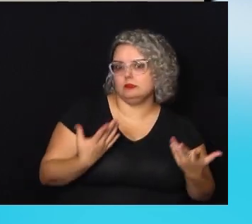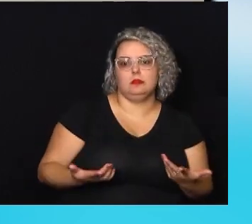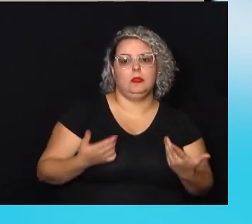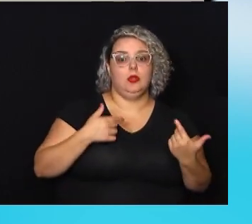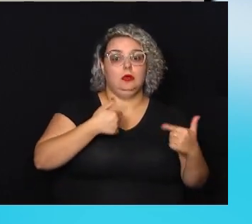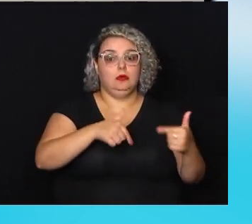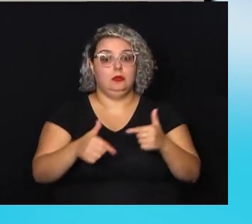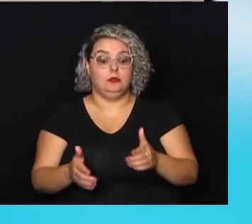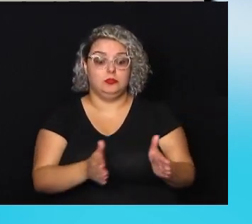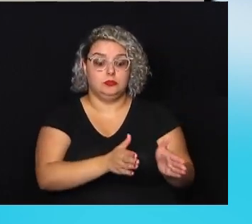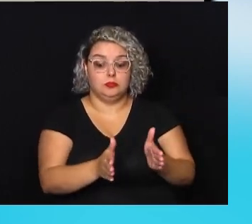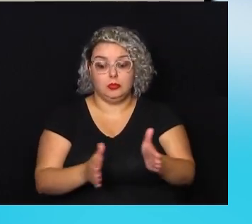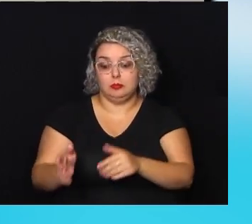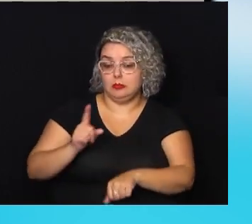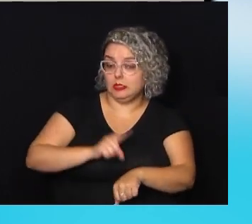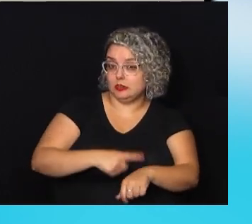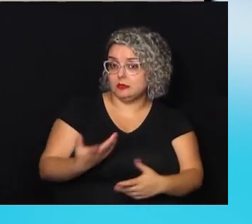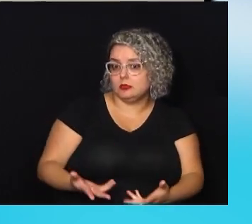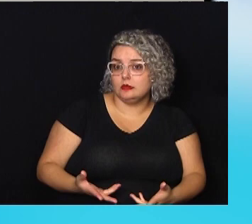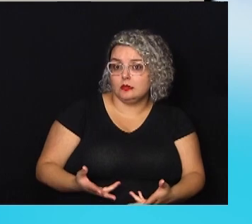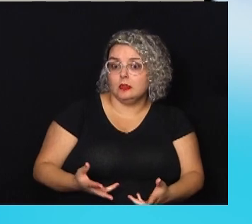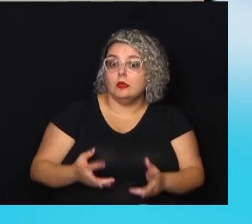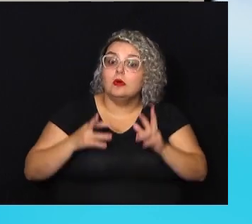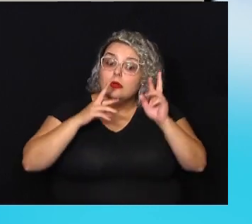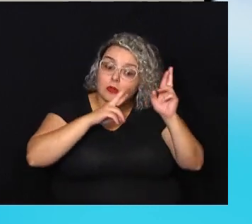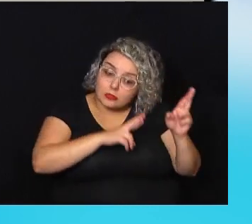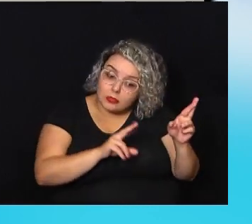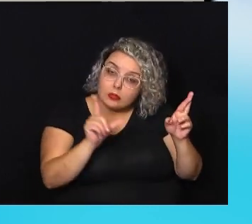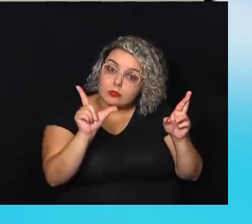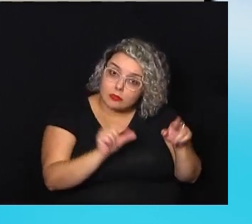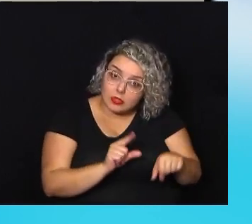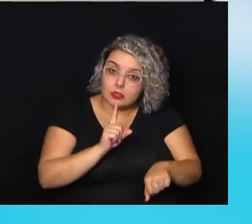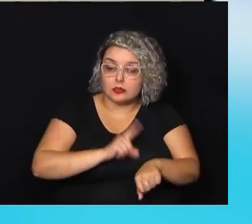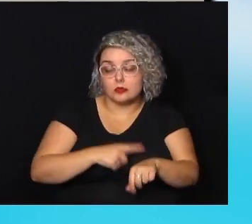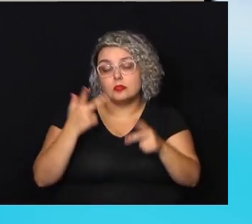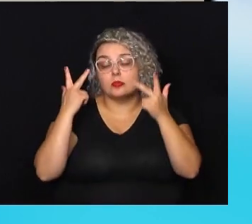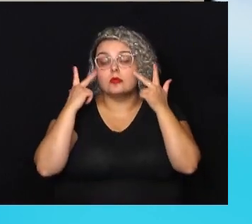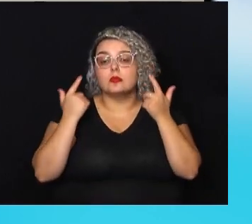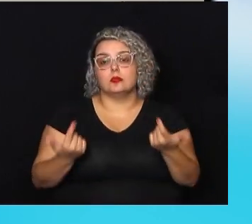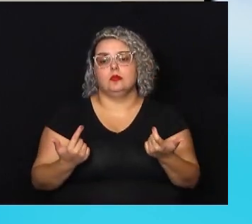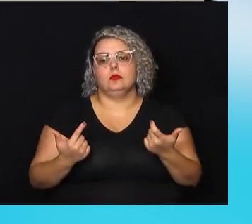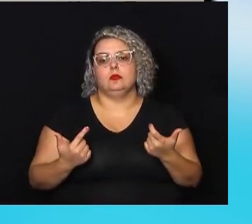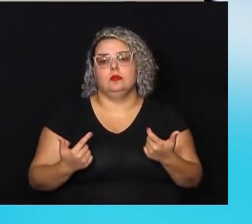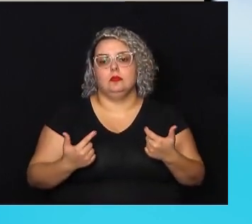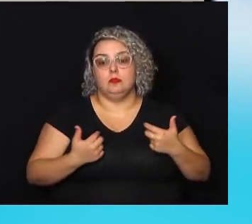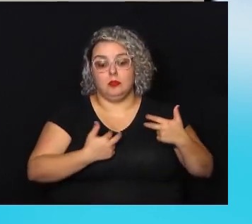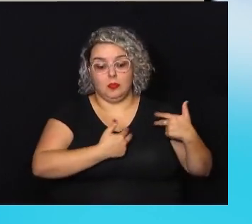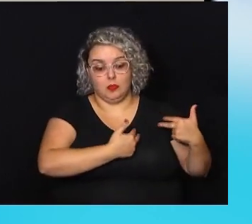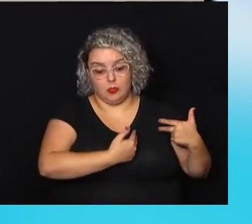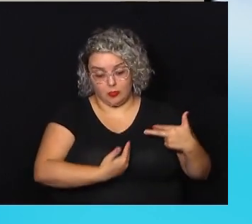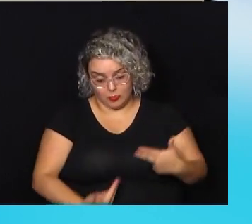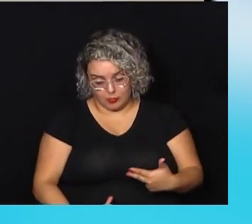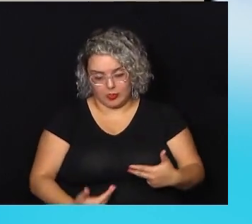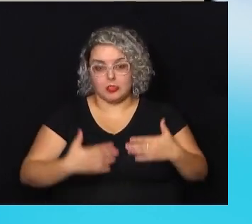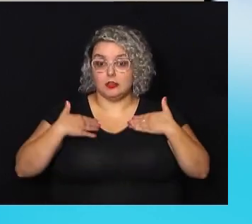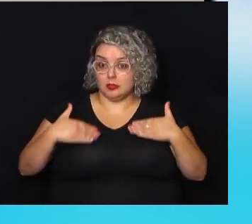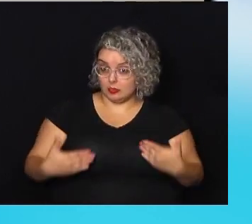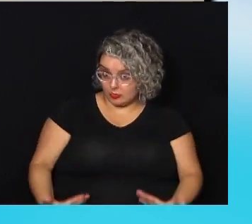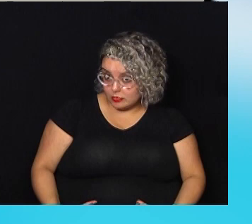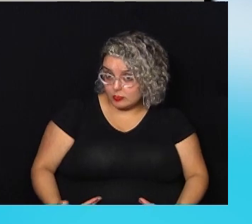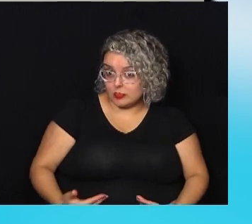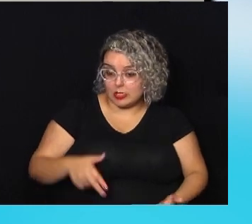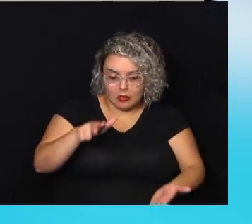própria insônia, ou mesmo trabalhadores de turno, ou as pessoas que realmente dormem menos do que o preconizado para o